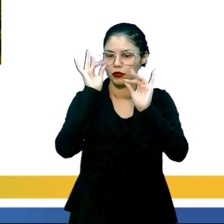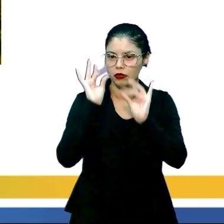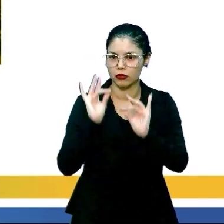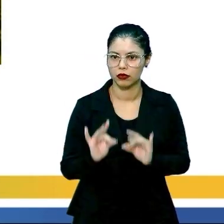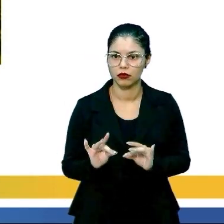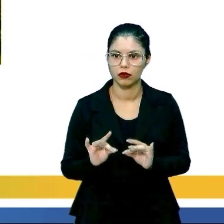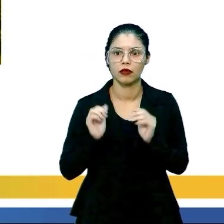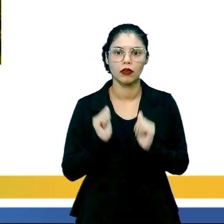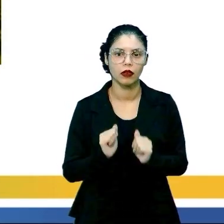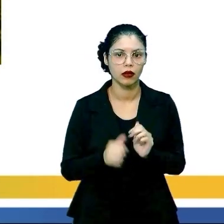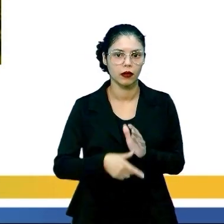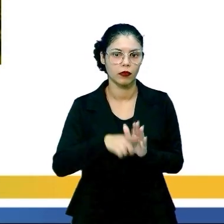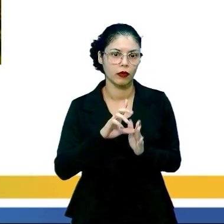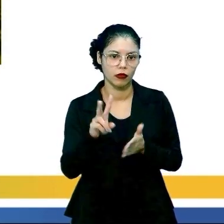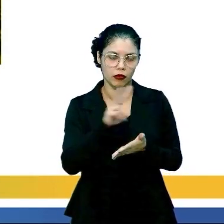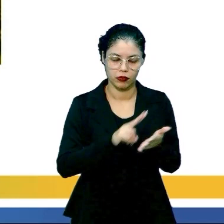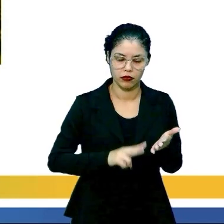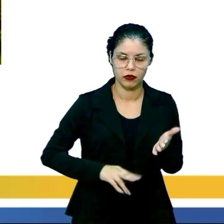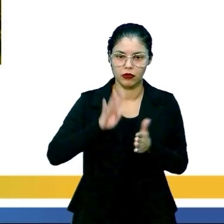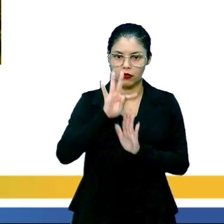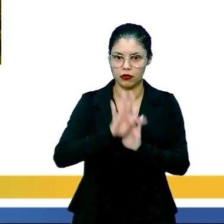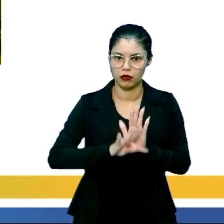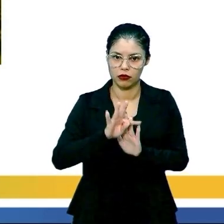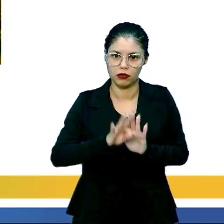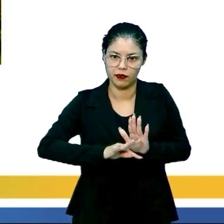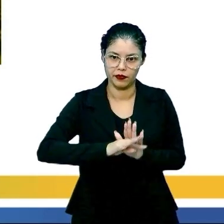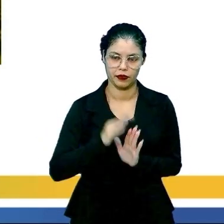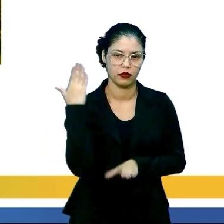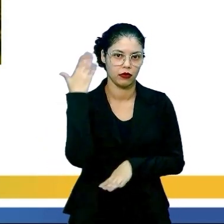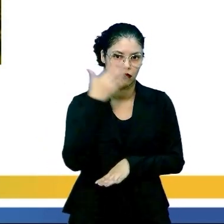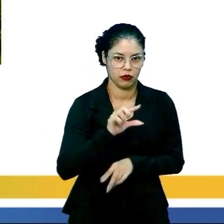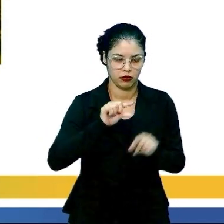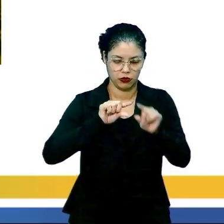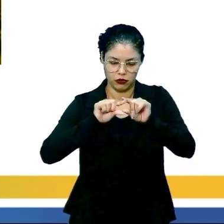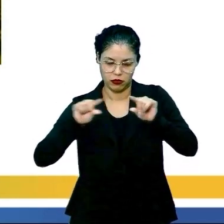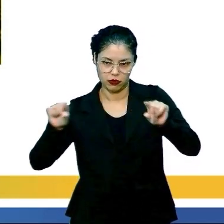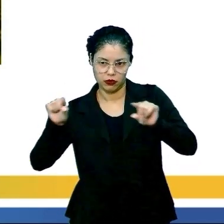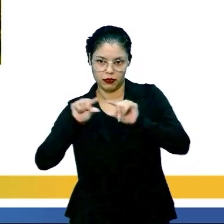Você pode ir, antes de ler o texto, você já pode ir lá direto nessa